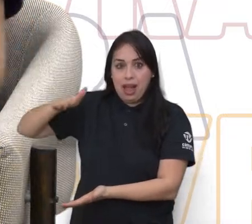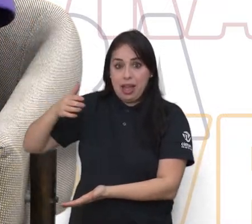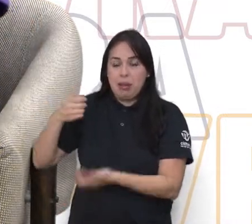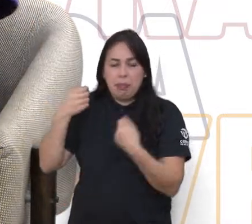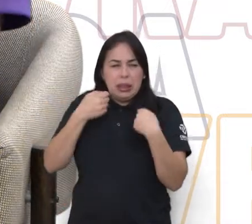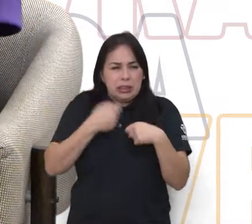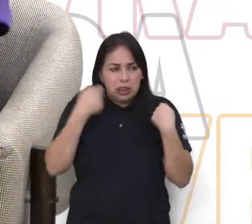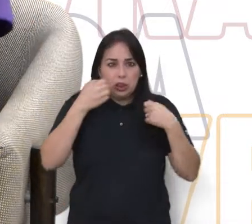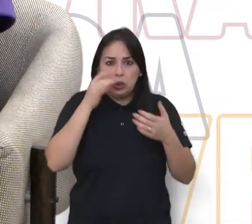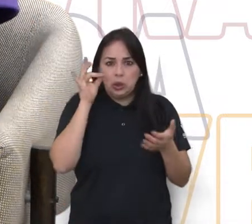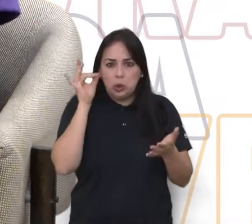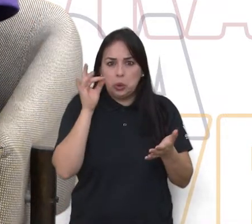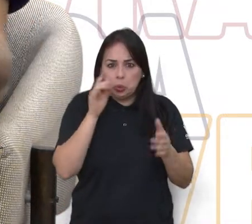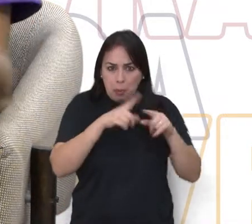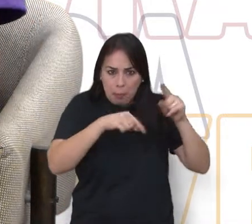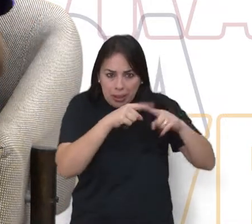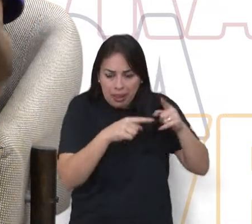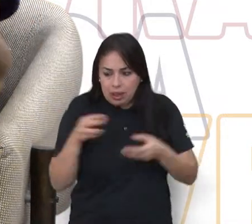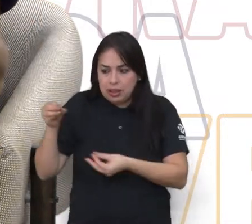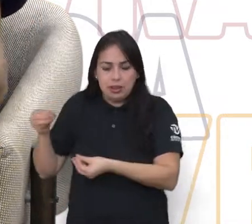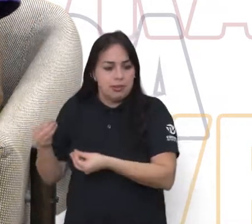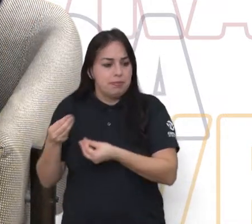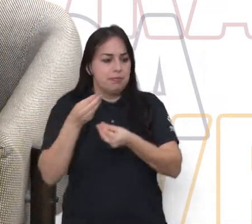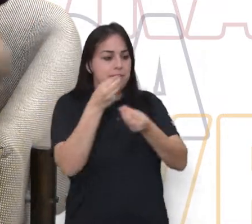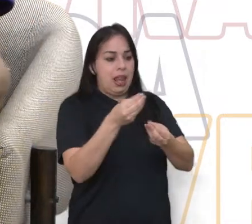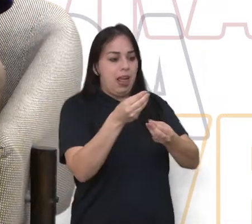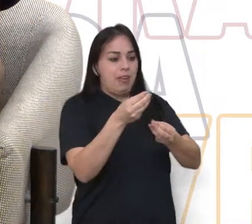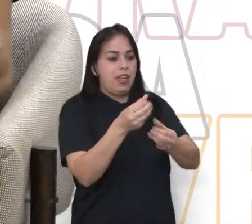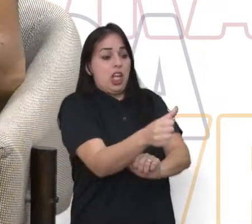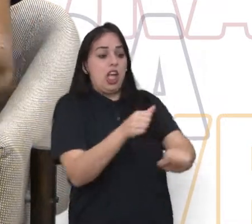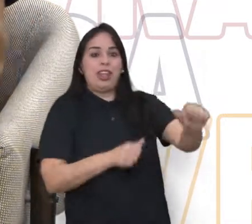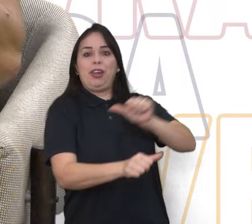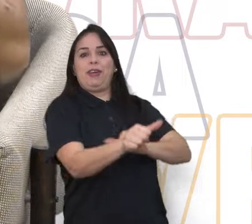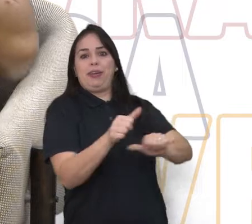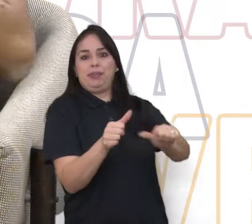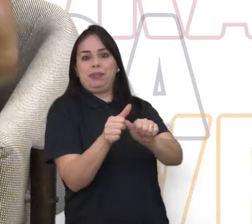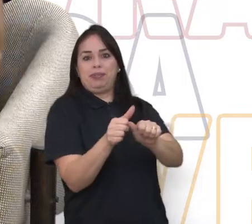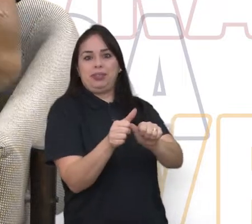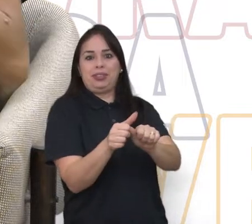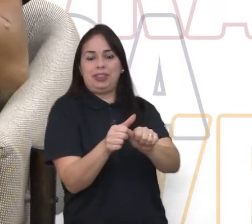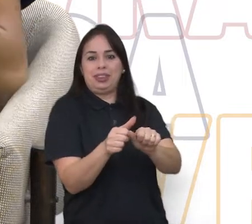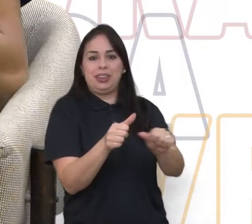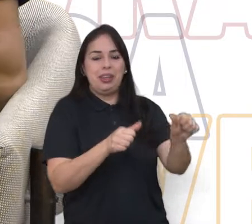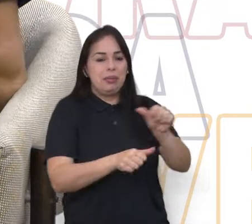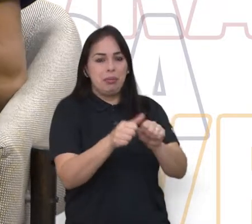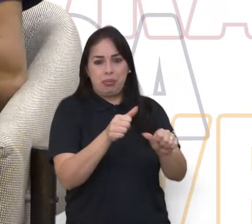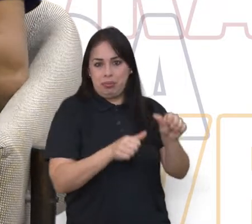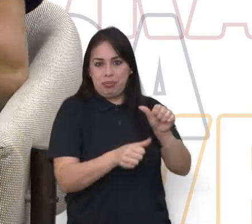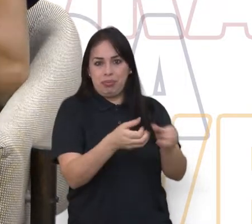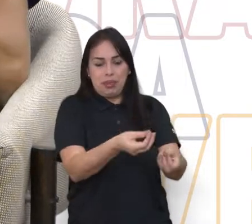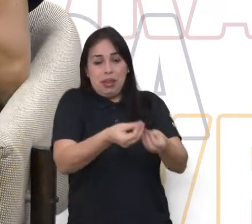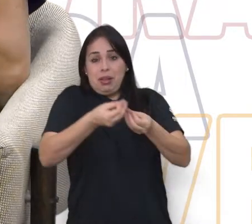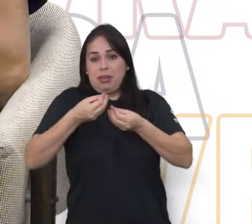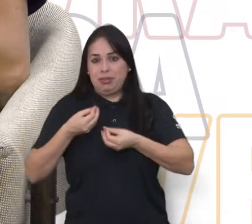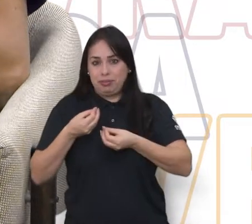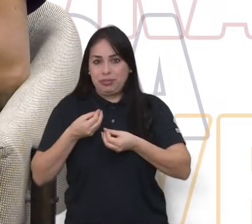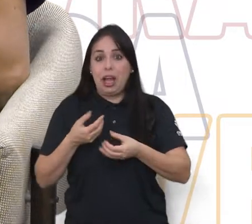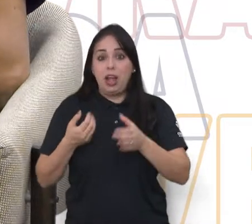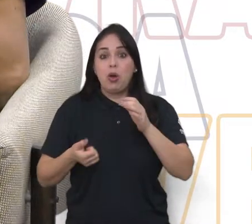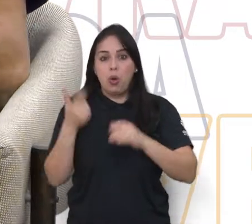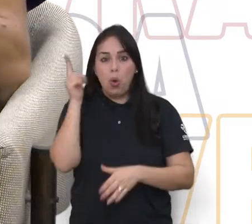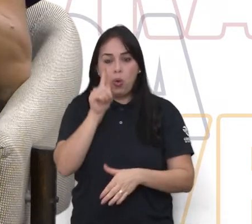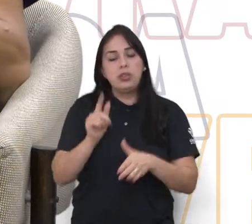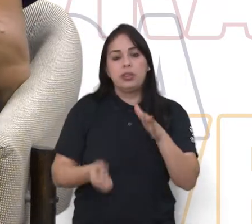eu vou para o ferro velho. Com esse material, chego lá e faço uma troca. Já deixo o meu e pego outros que eu preciso.